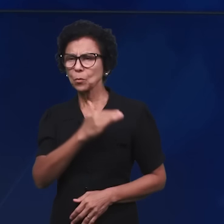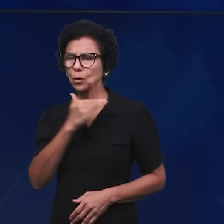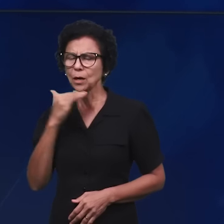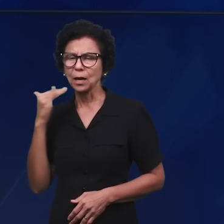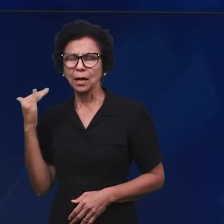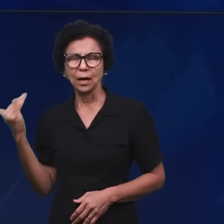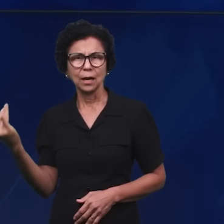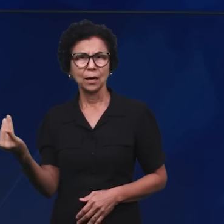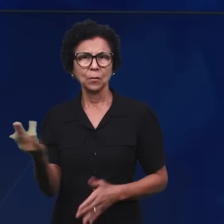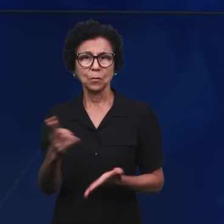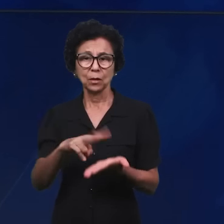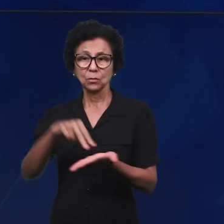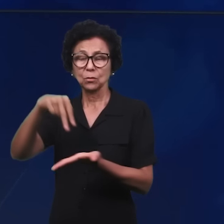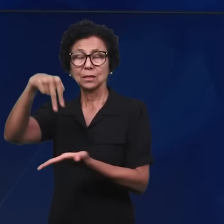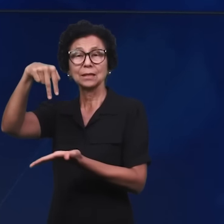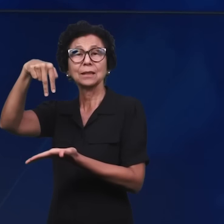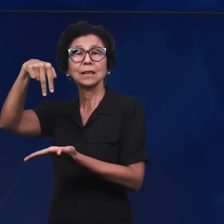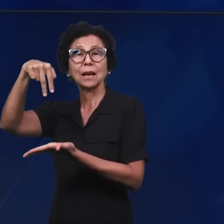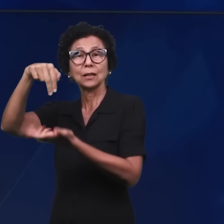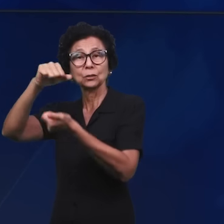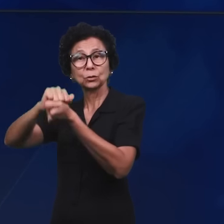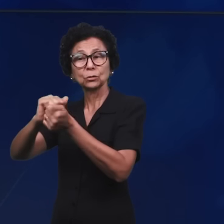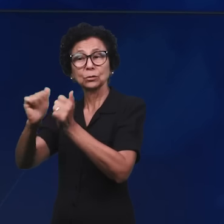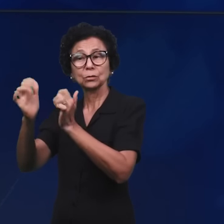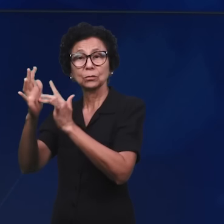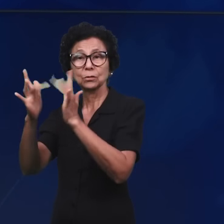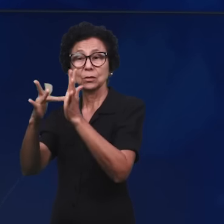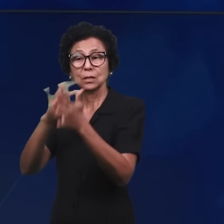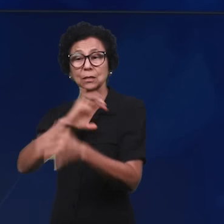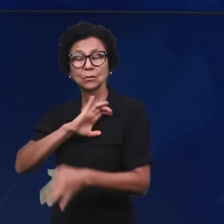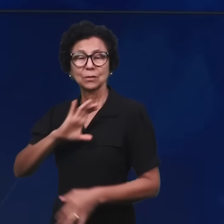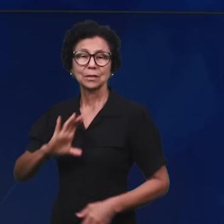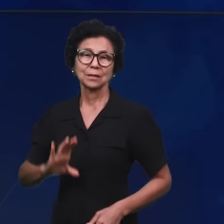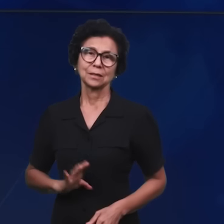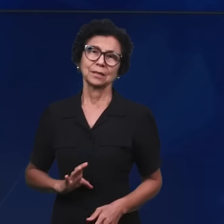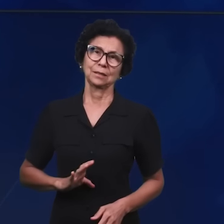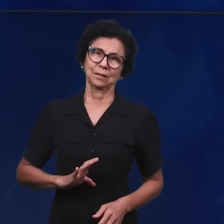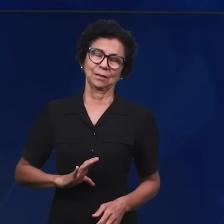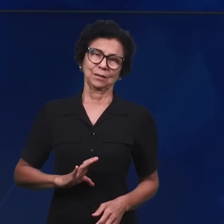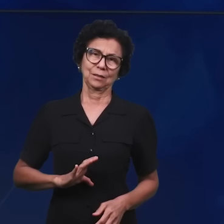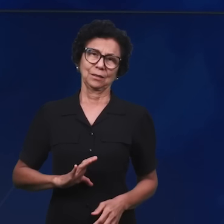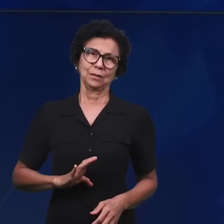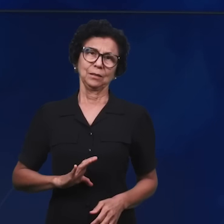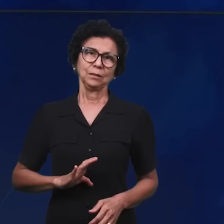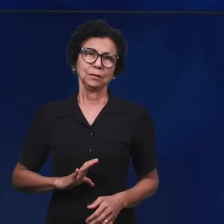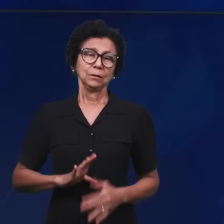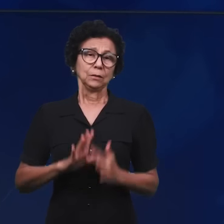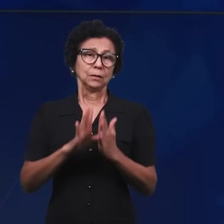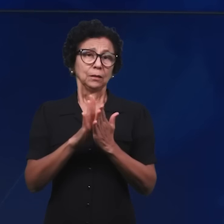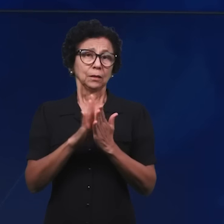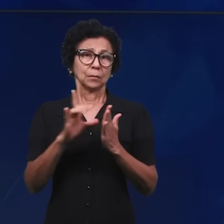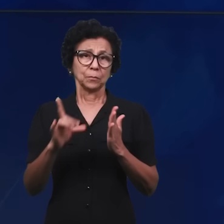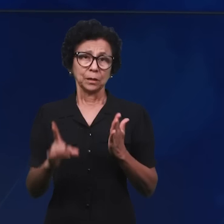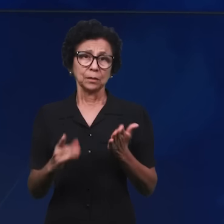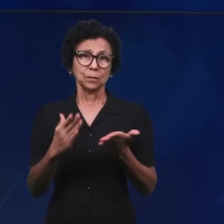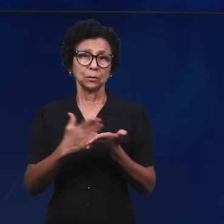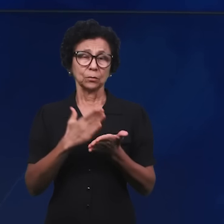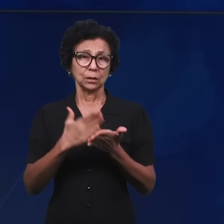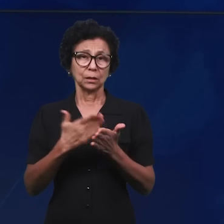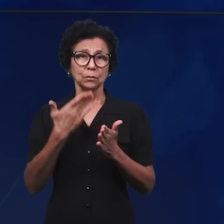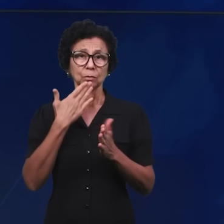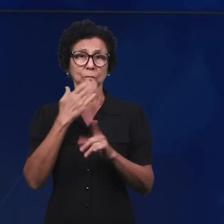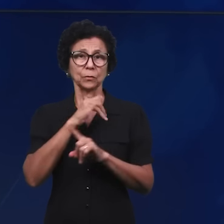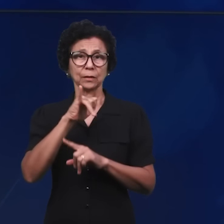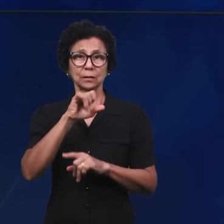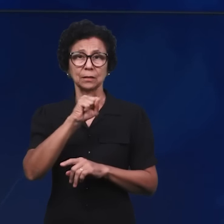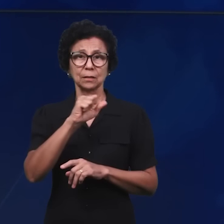ressuscitamos com Ele. Era isso que estava sendo anunciado ali. E a palavra do Senhor, lá no livro do profeta Isaías,